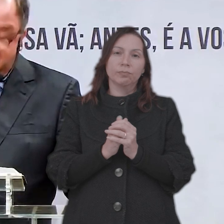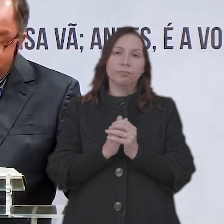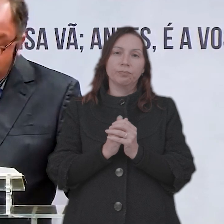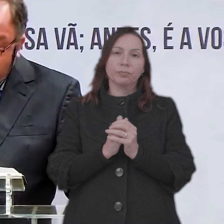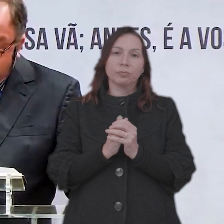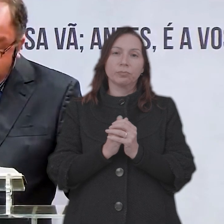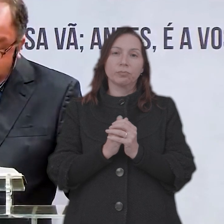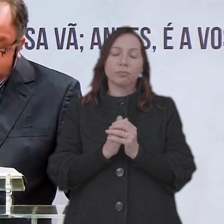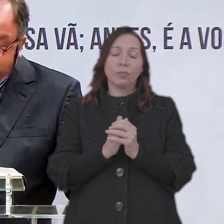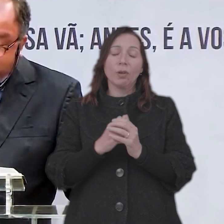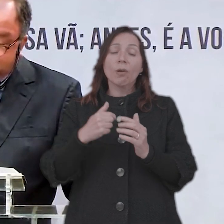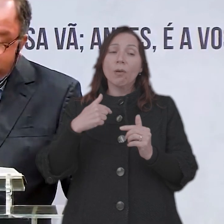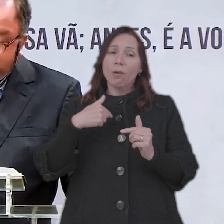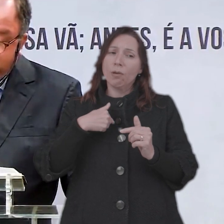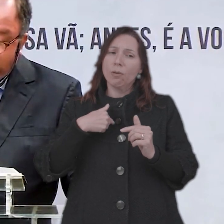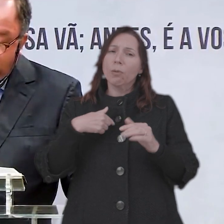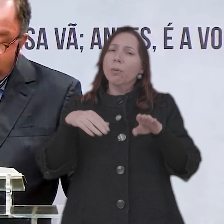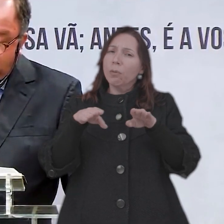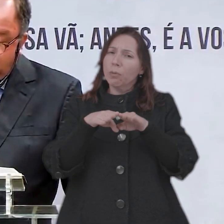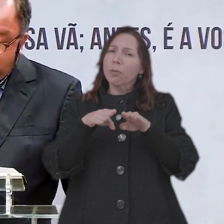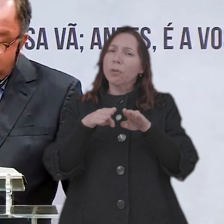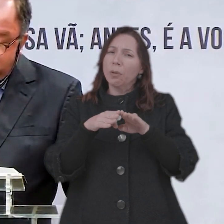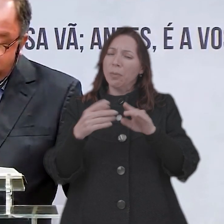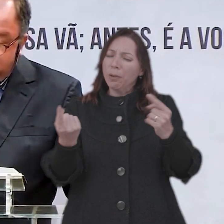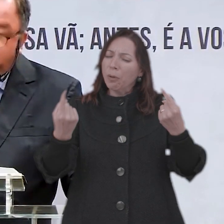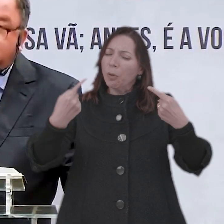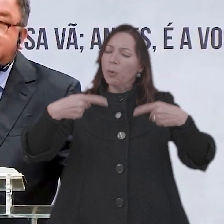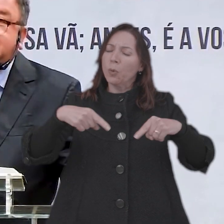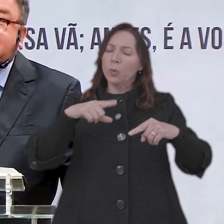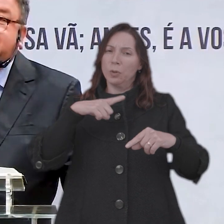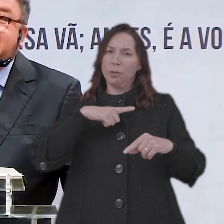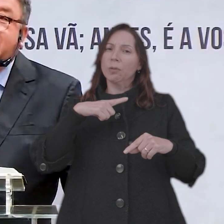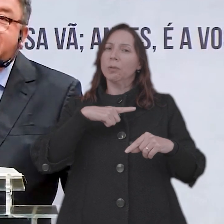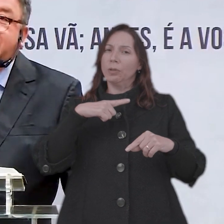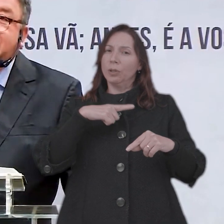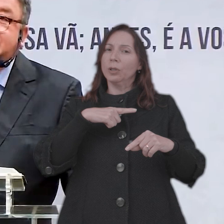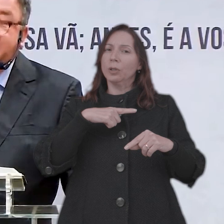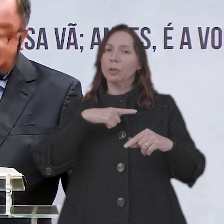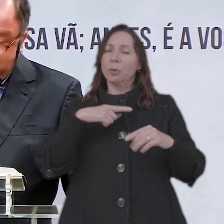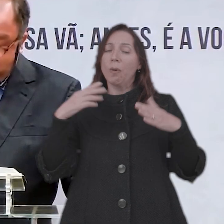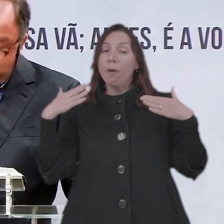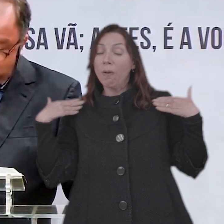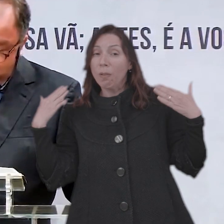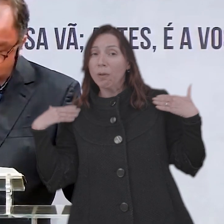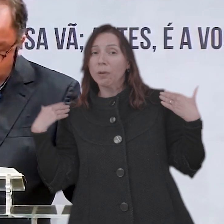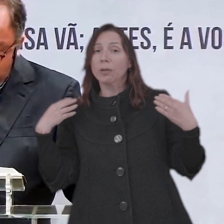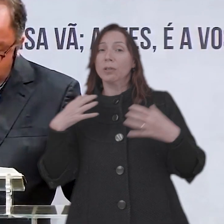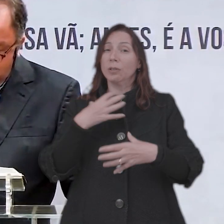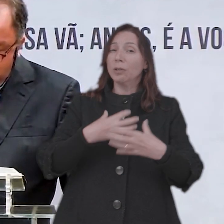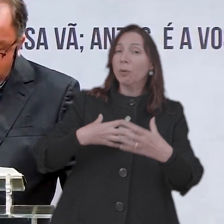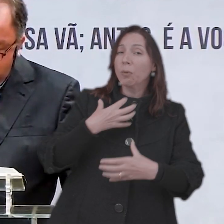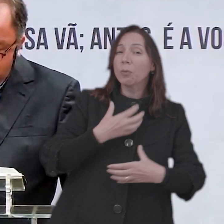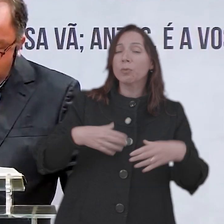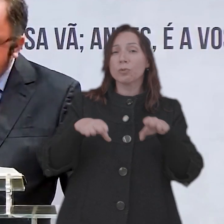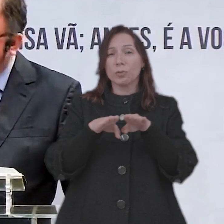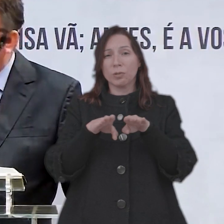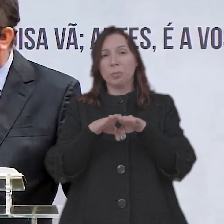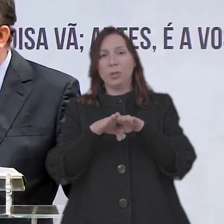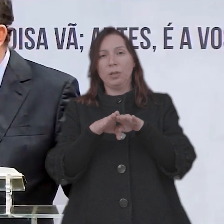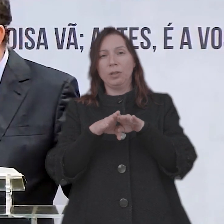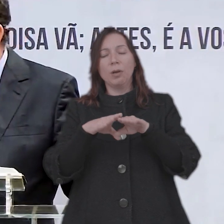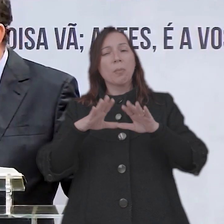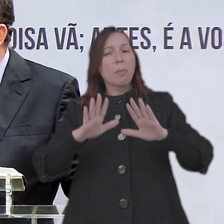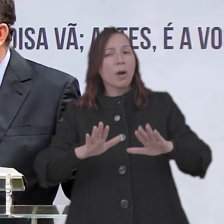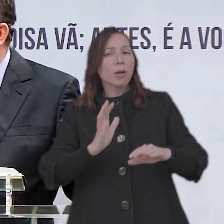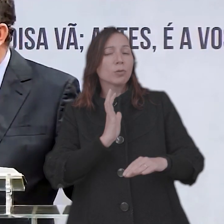Claro que eu tenho as minhas lutas, as minhas angústias, as minhas alegrias, mas o coração